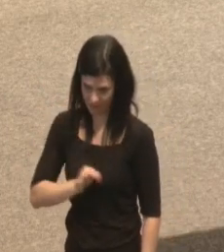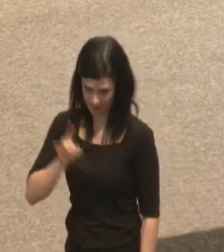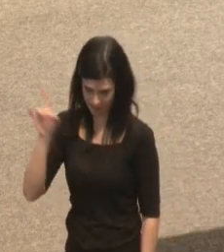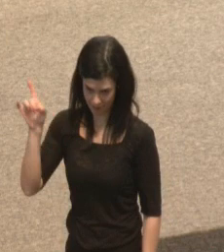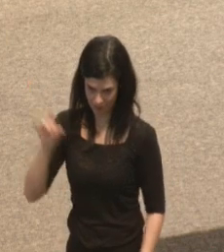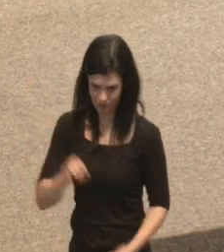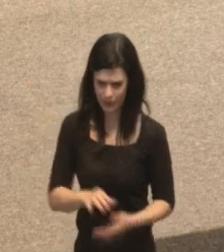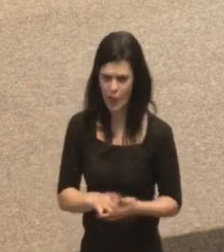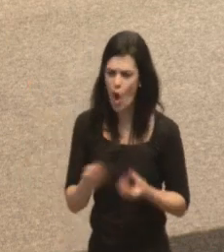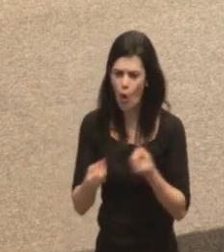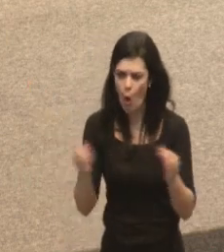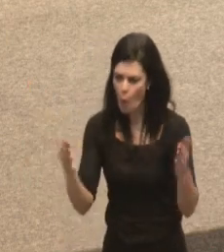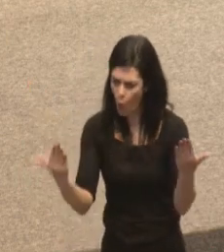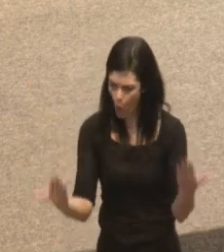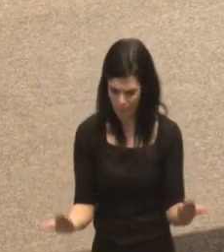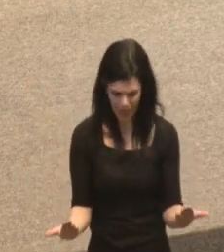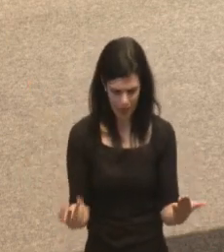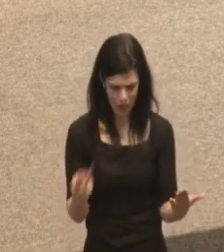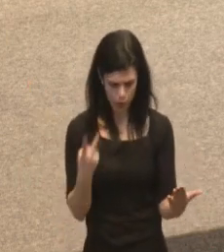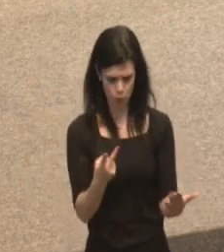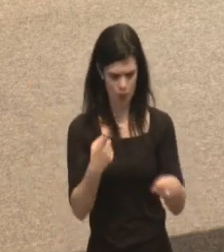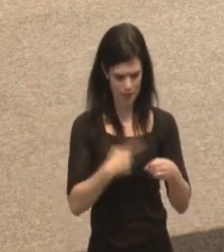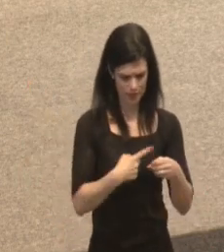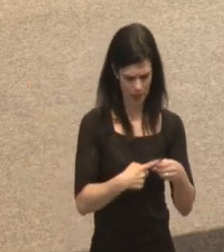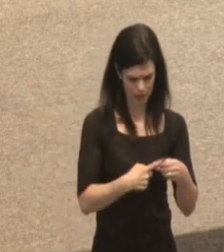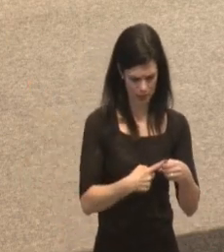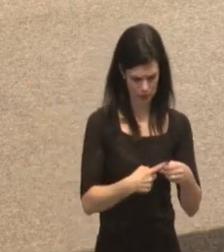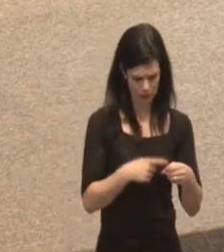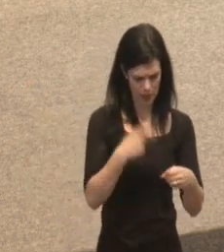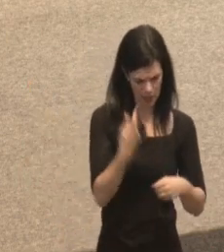encrenca esse negócio aqui, para eu sair dessa agora.